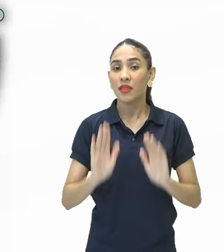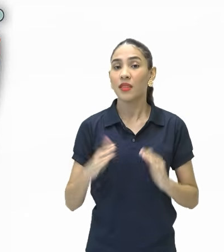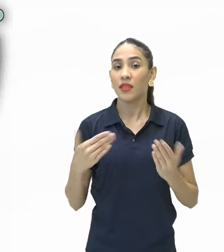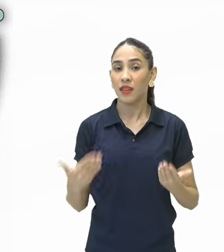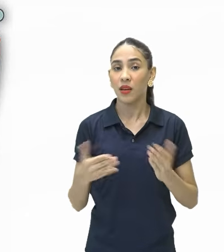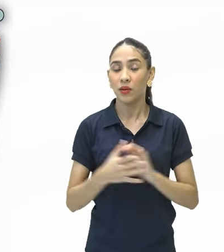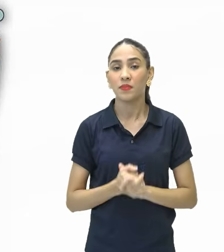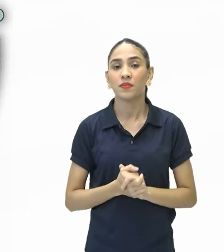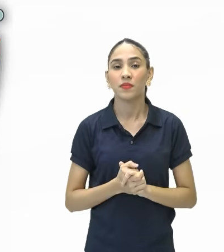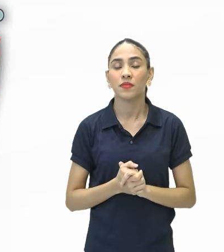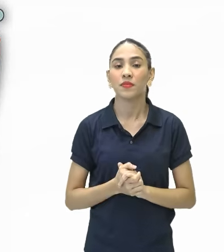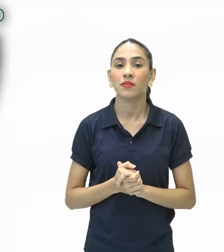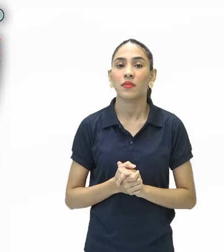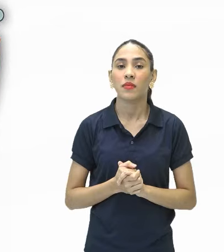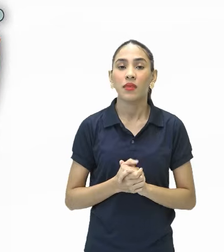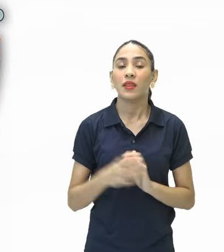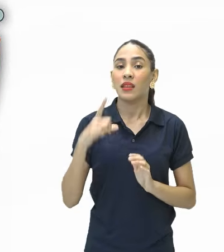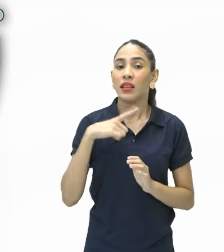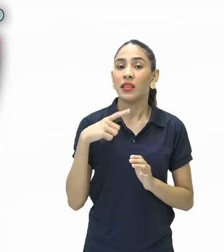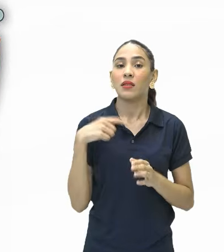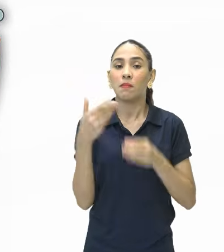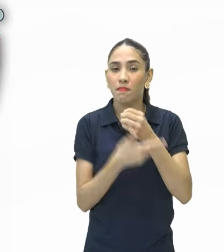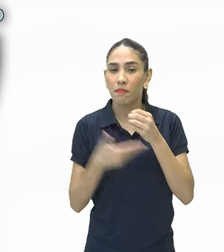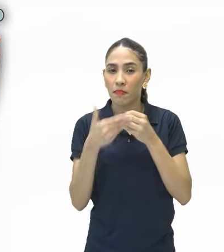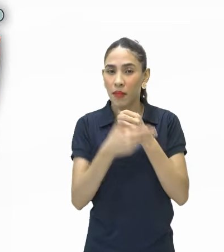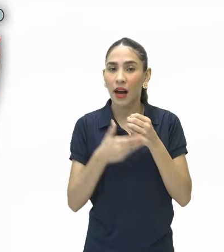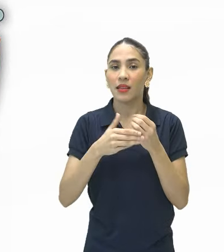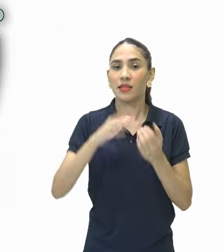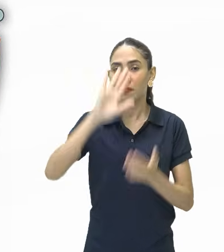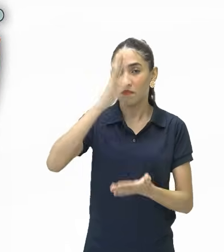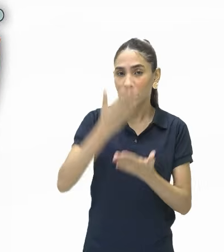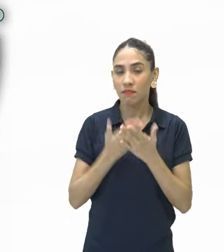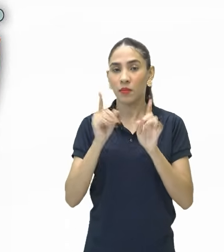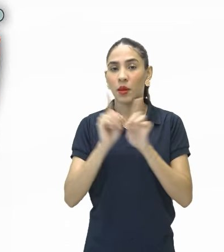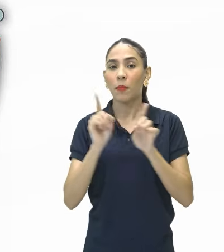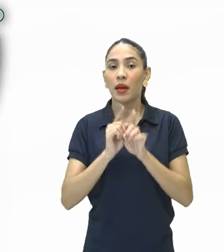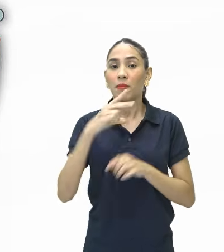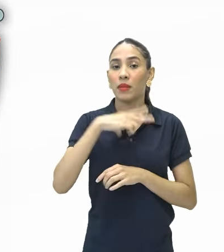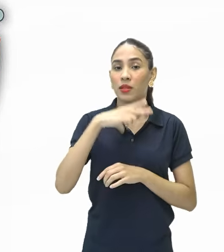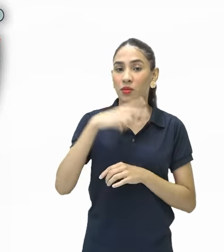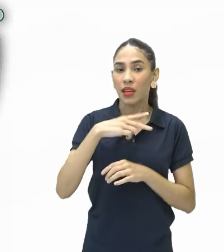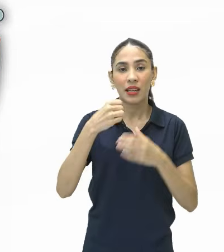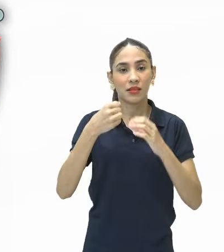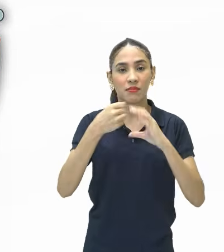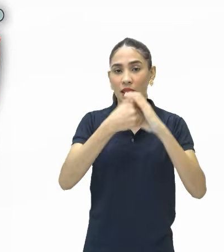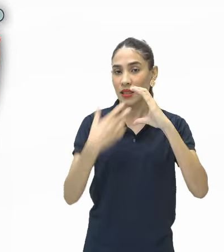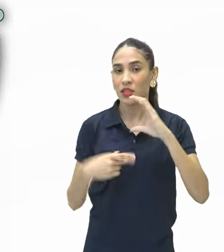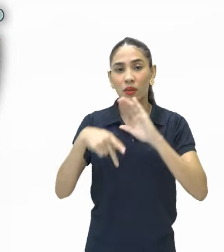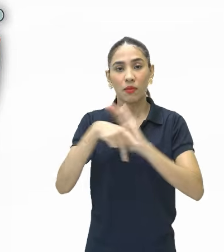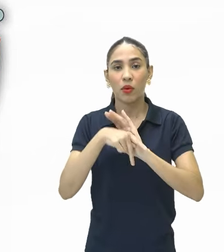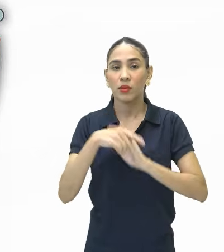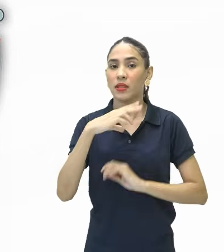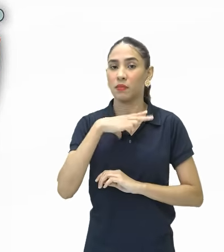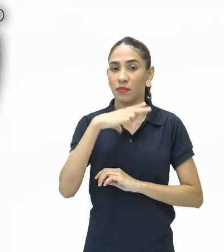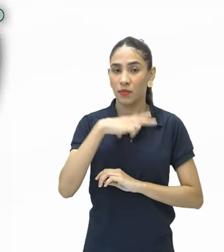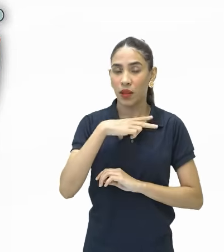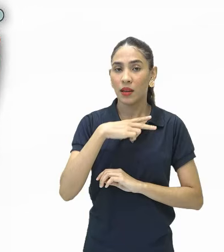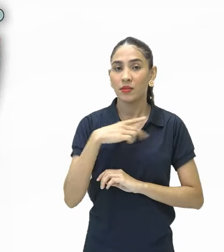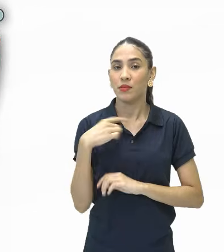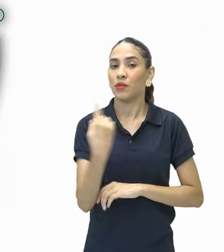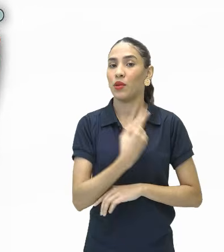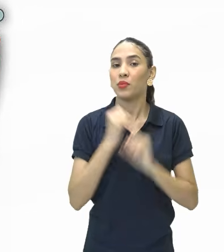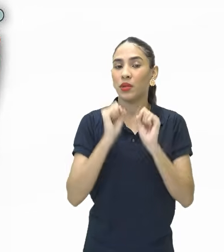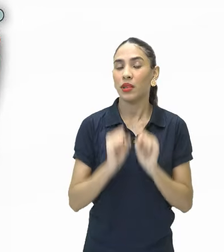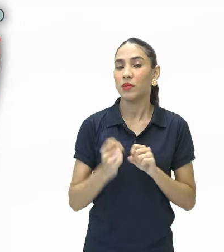Então, como ele se baseia nessas crenças e valores individuais, experiências individuais, nós